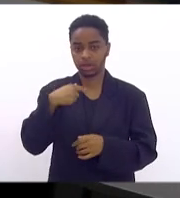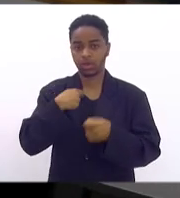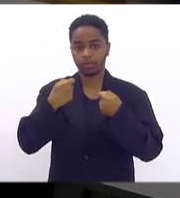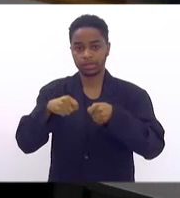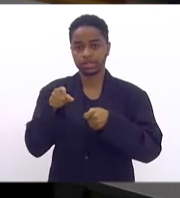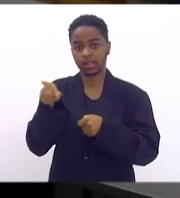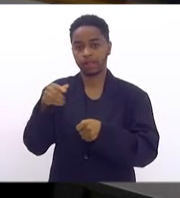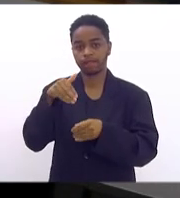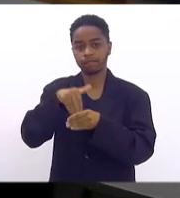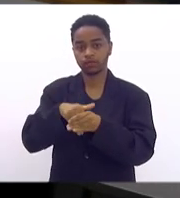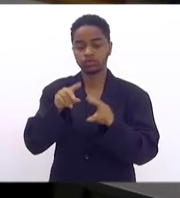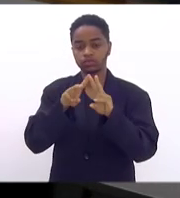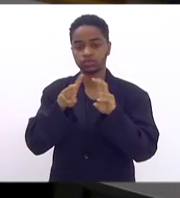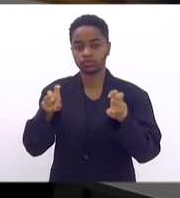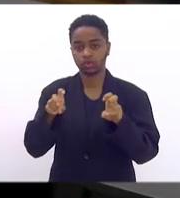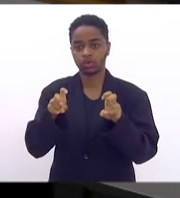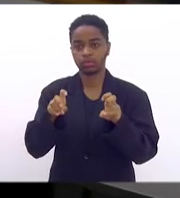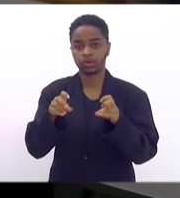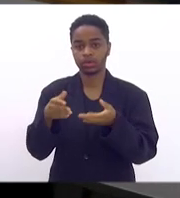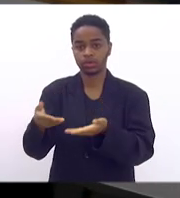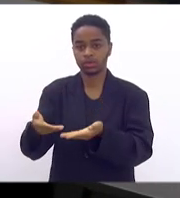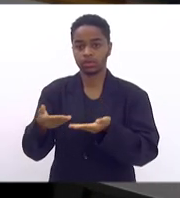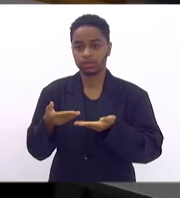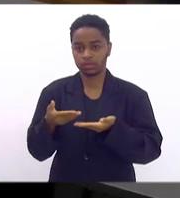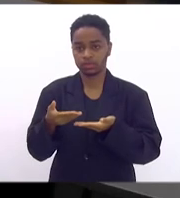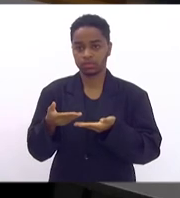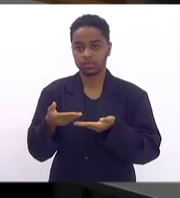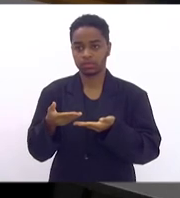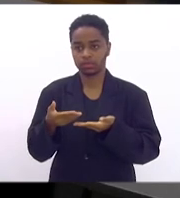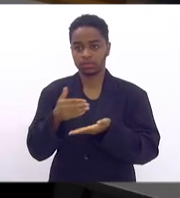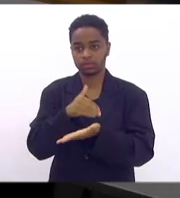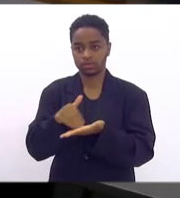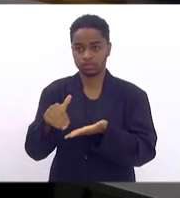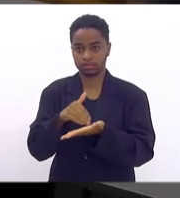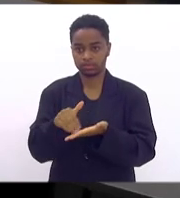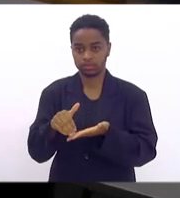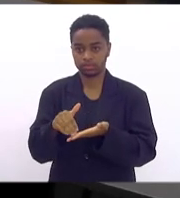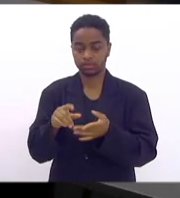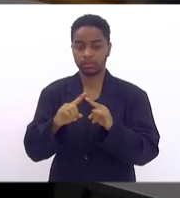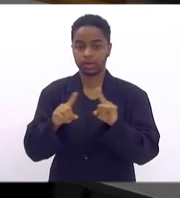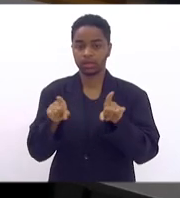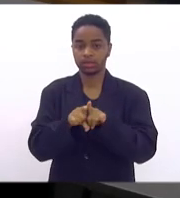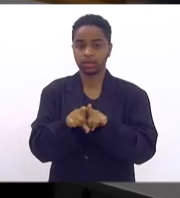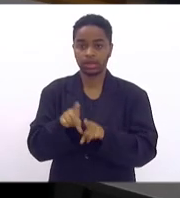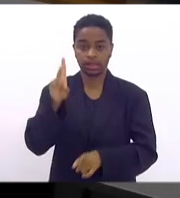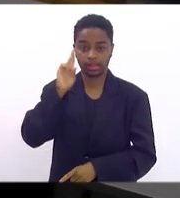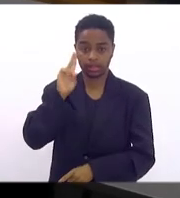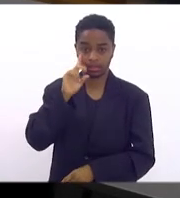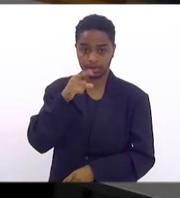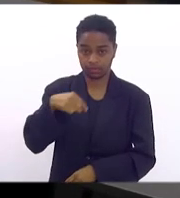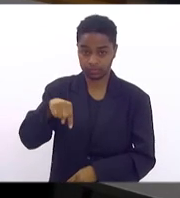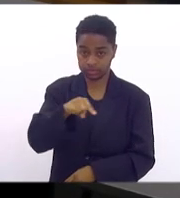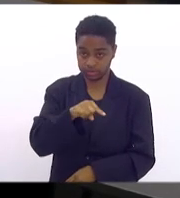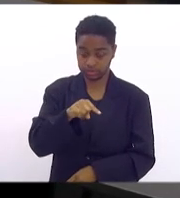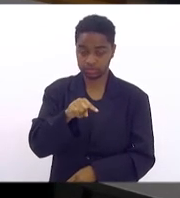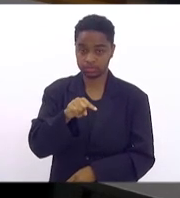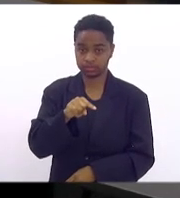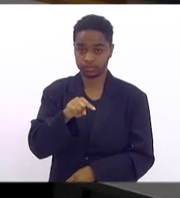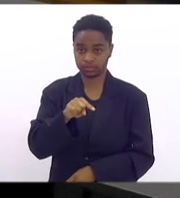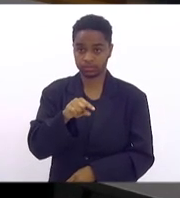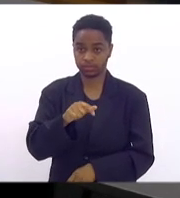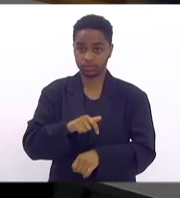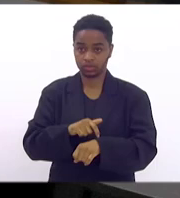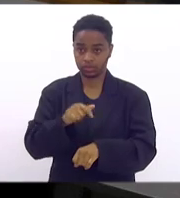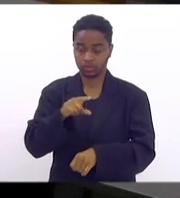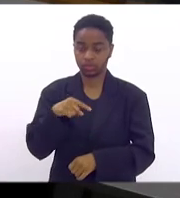dela com relação à convocação do secretário. Lembrando também que, ao ouvirmos